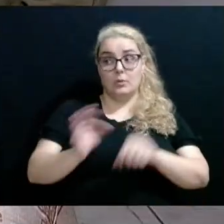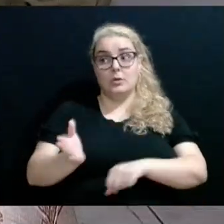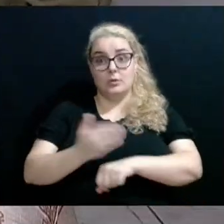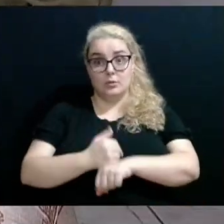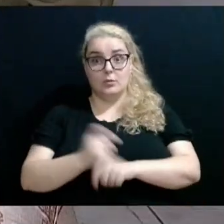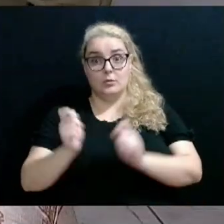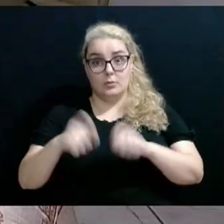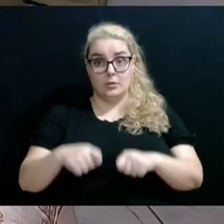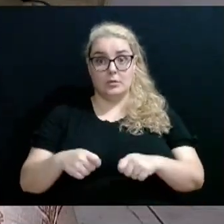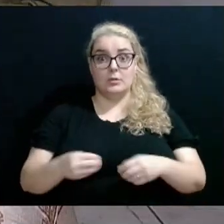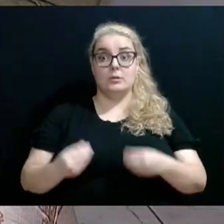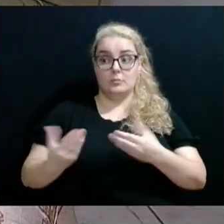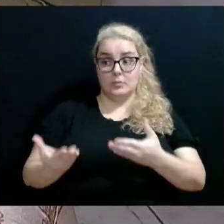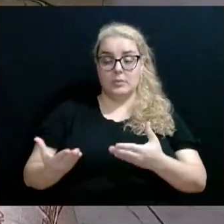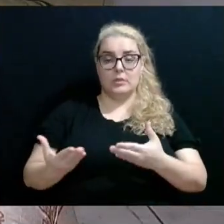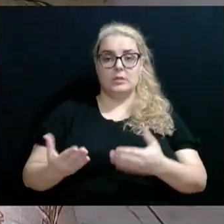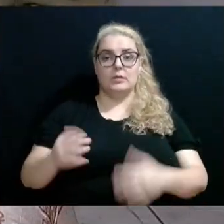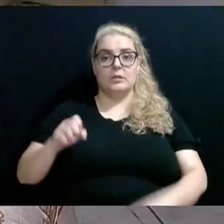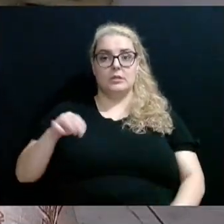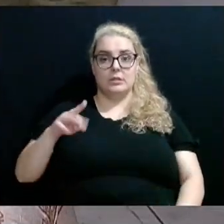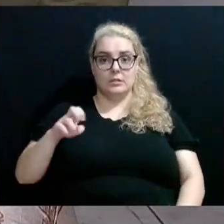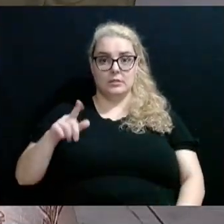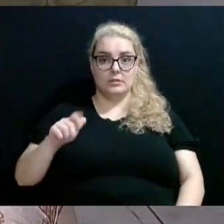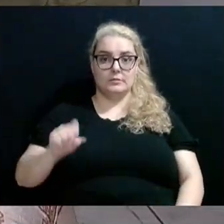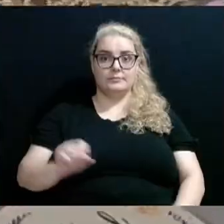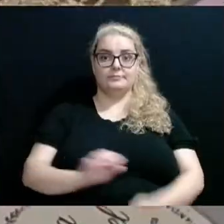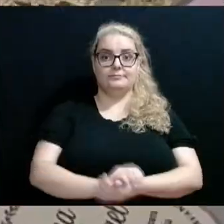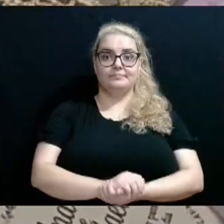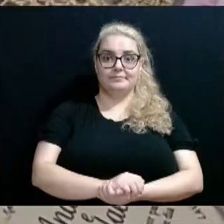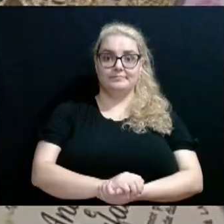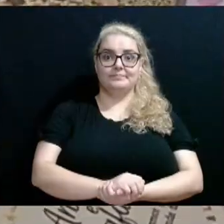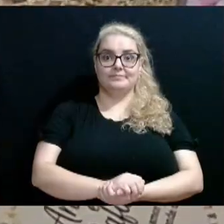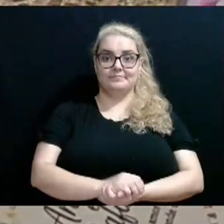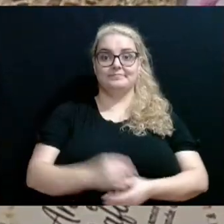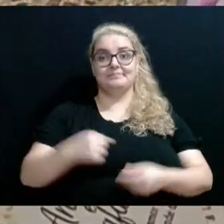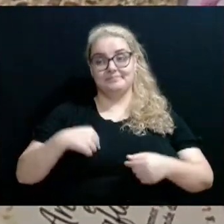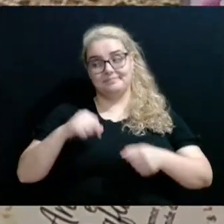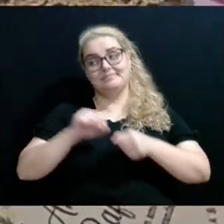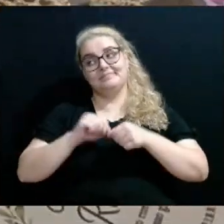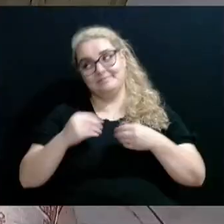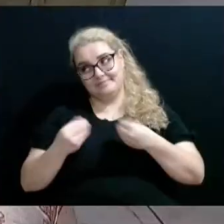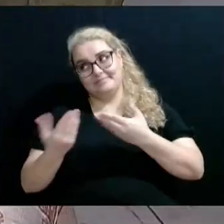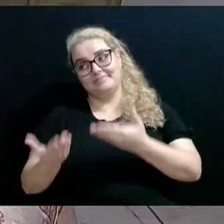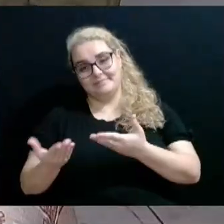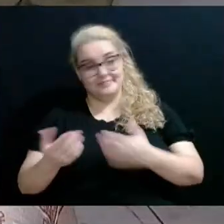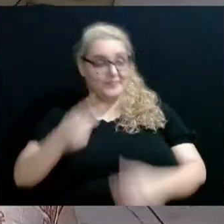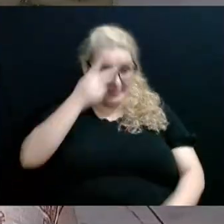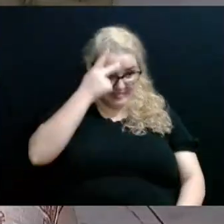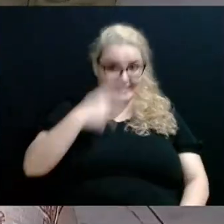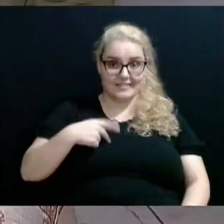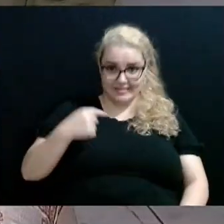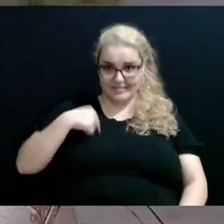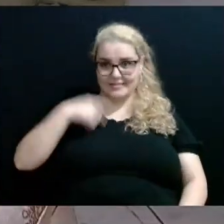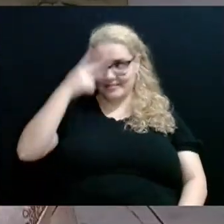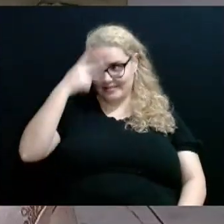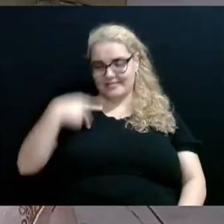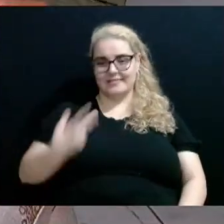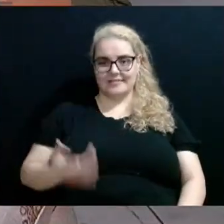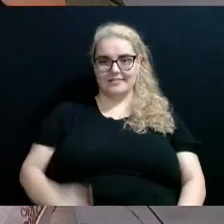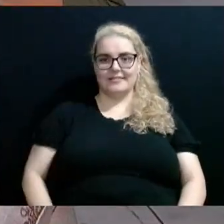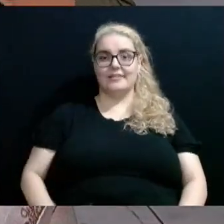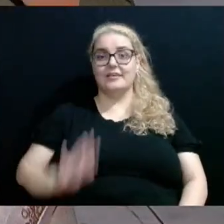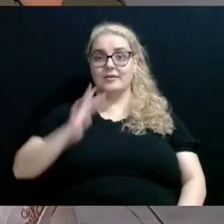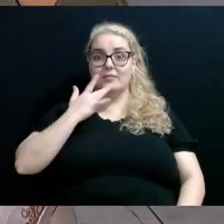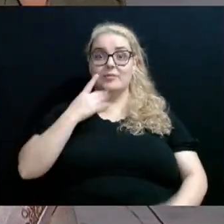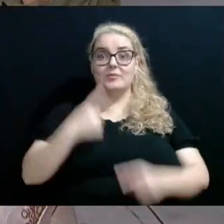minhas entregas. E eu acabo fazendo a entrega. Você mesma? Eu mesma. Eu às vezes prefiro, porque eu